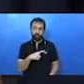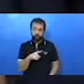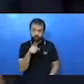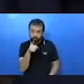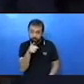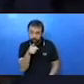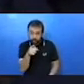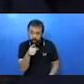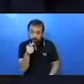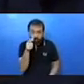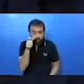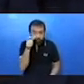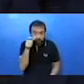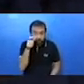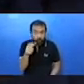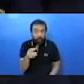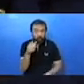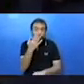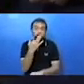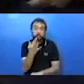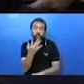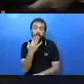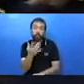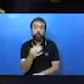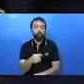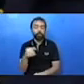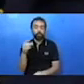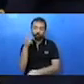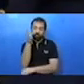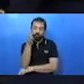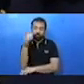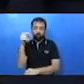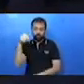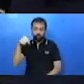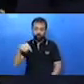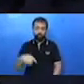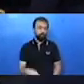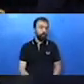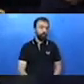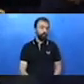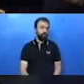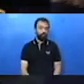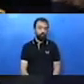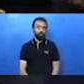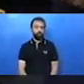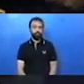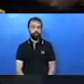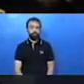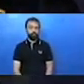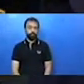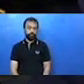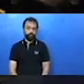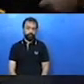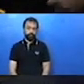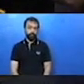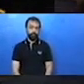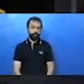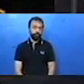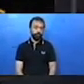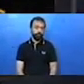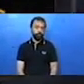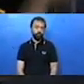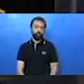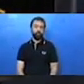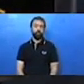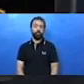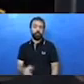formas da bandeira brasileira? A que realmente a gente tem que gostar, que a gente tem que conhecer?